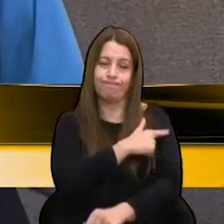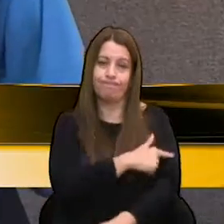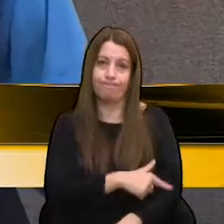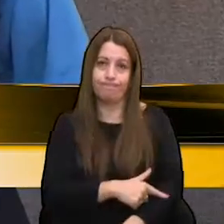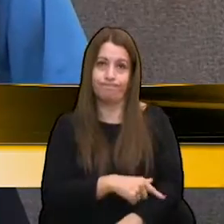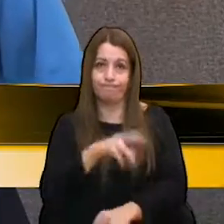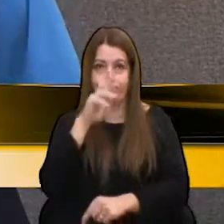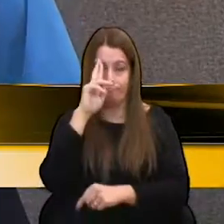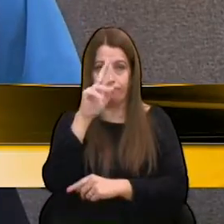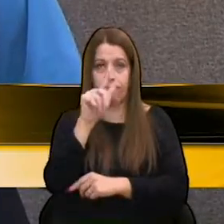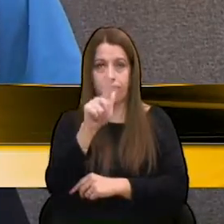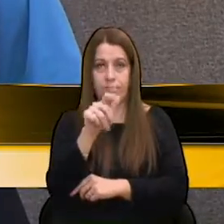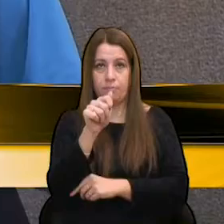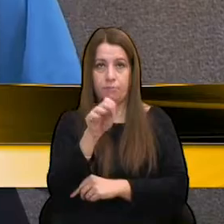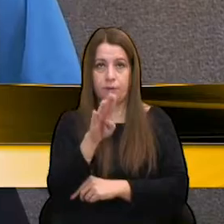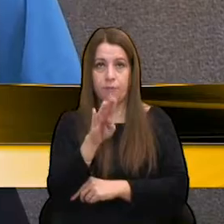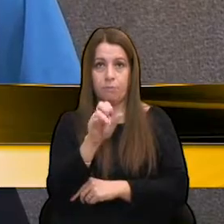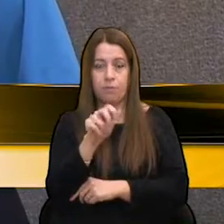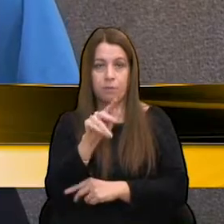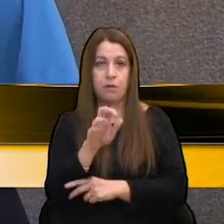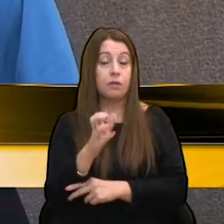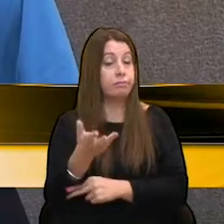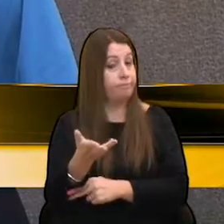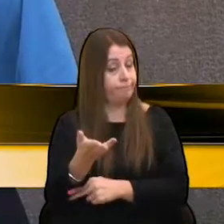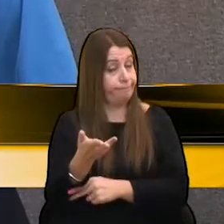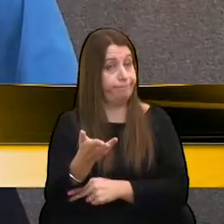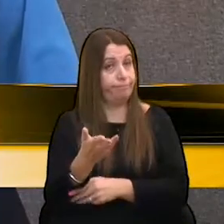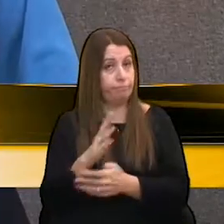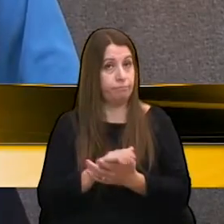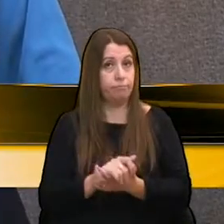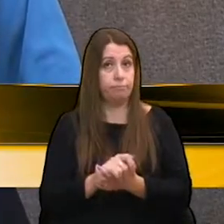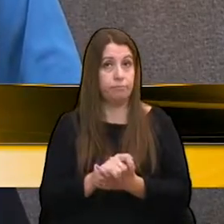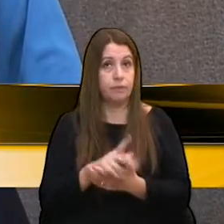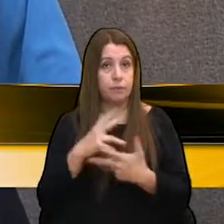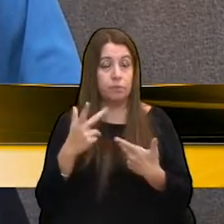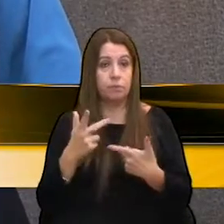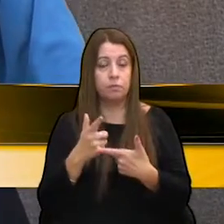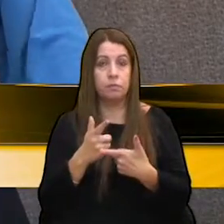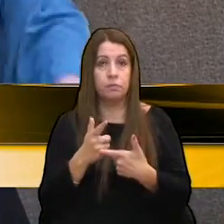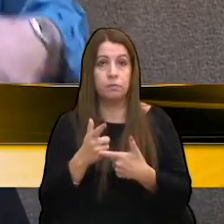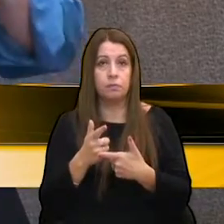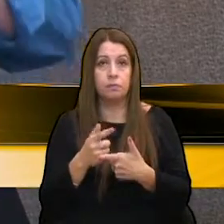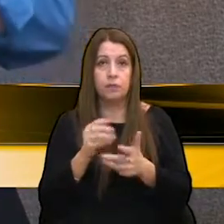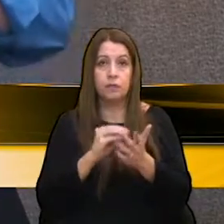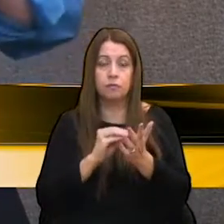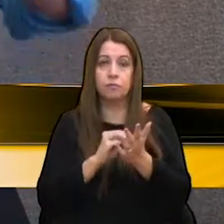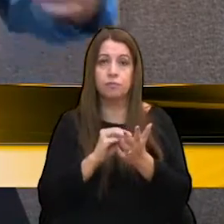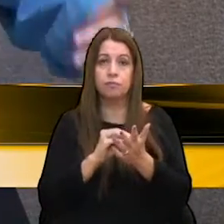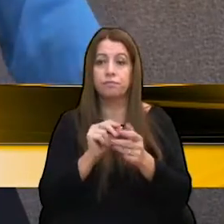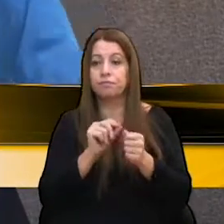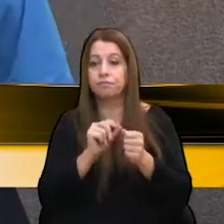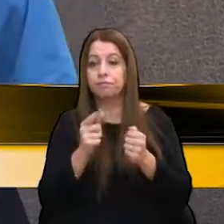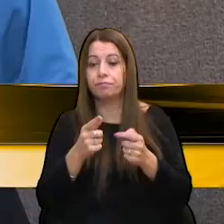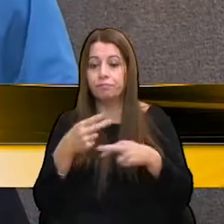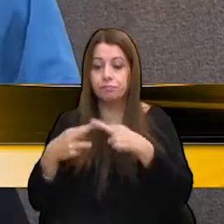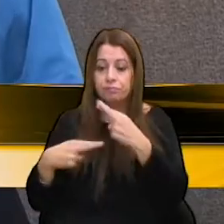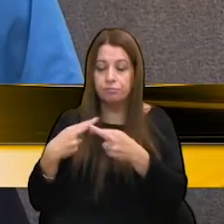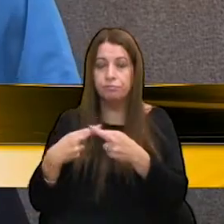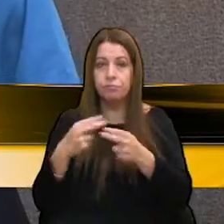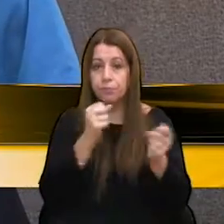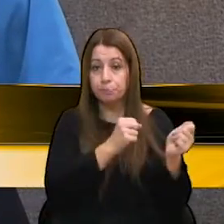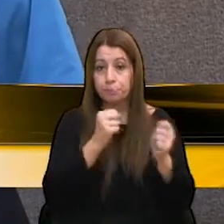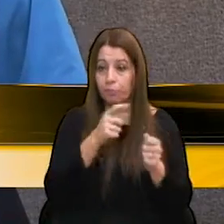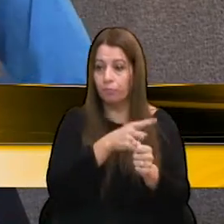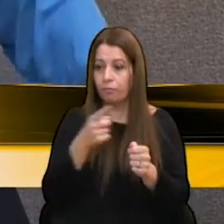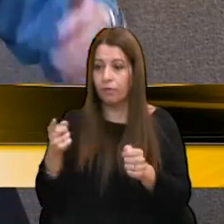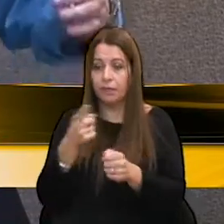da chefia de gabinete. É uma coisa que só faz com que as relações entre os